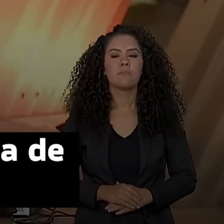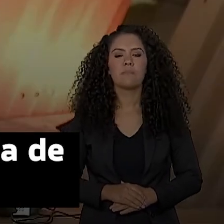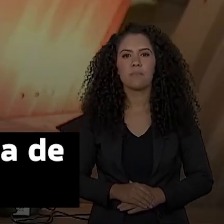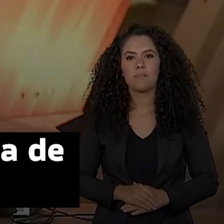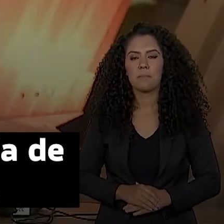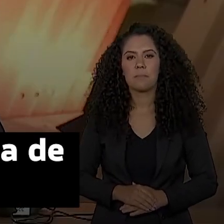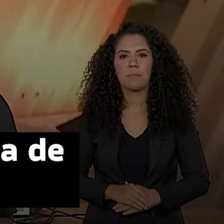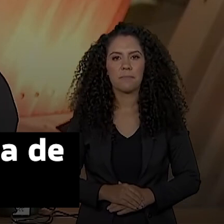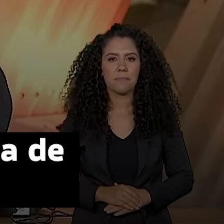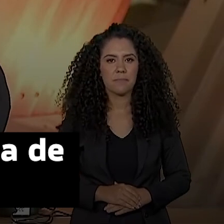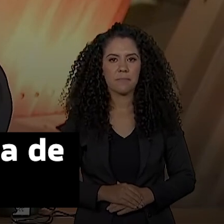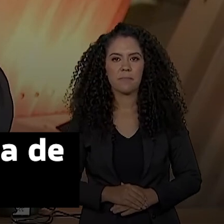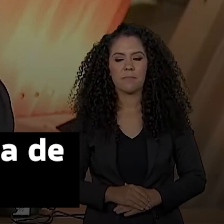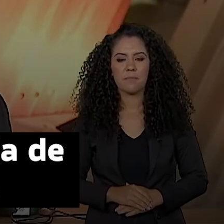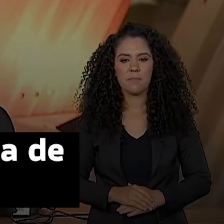embora